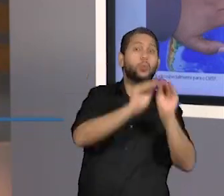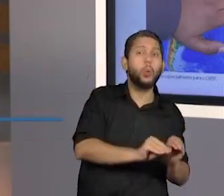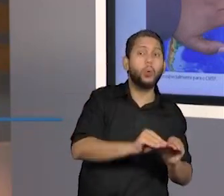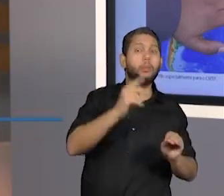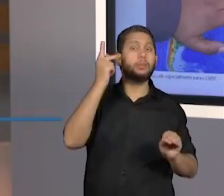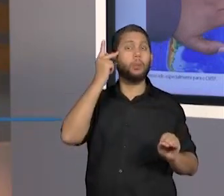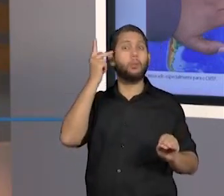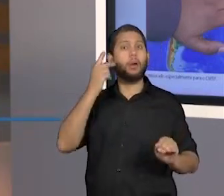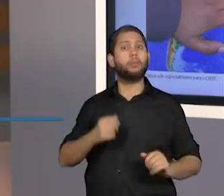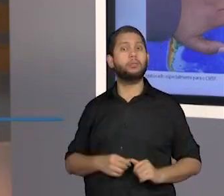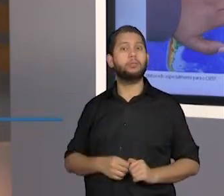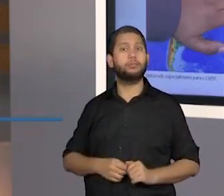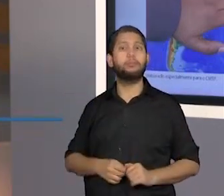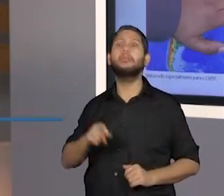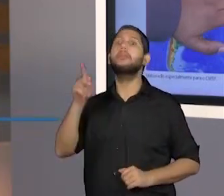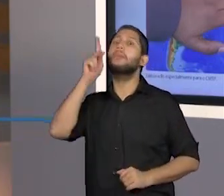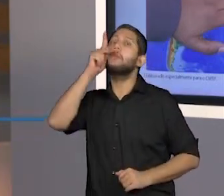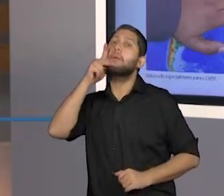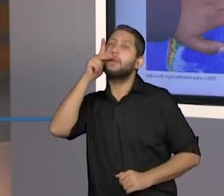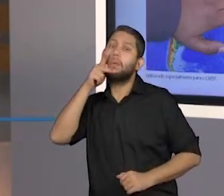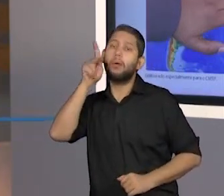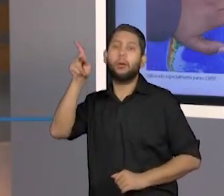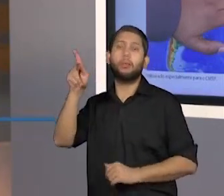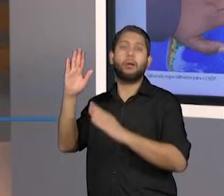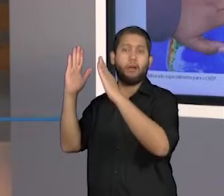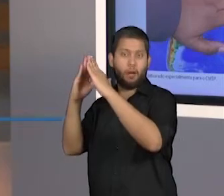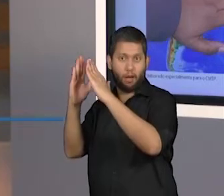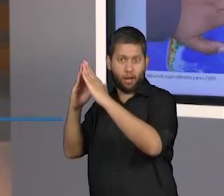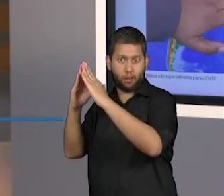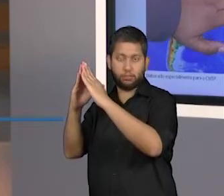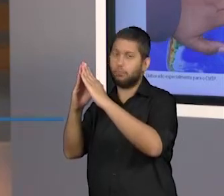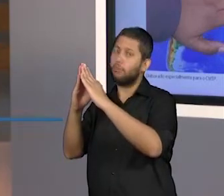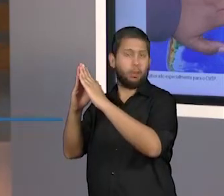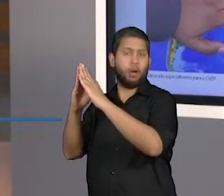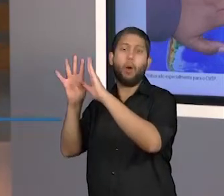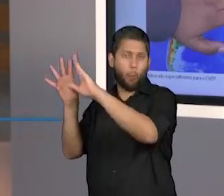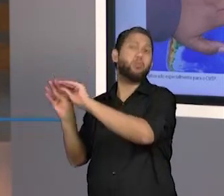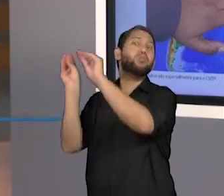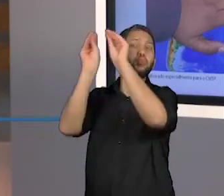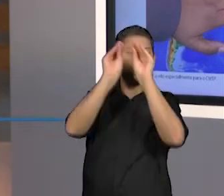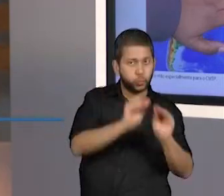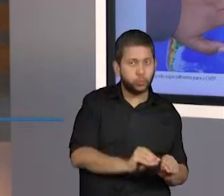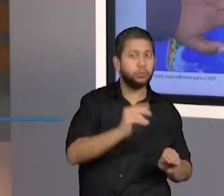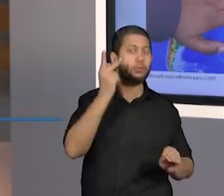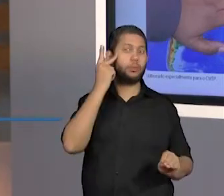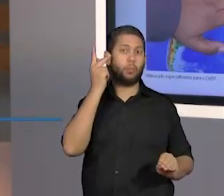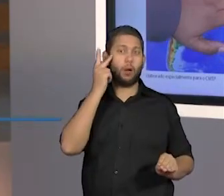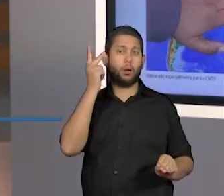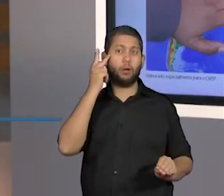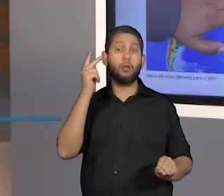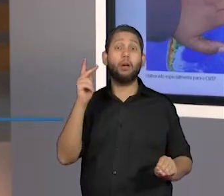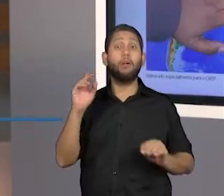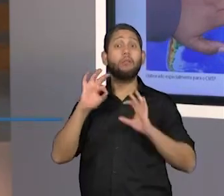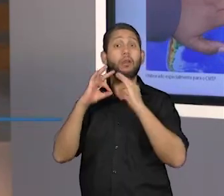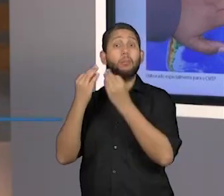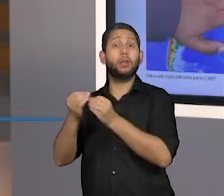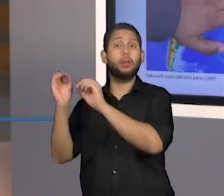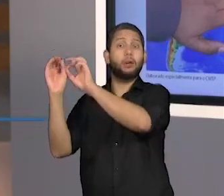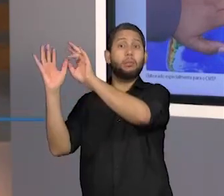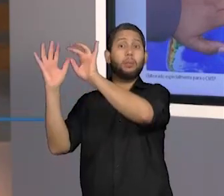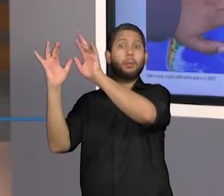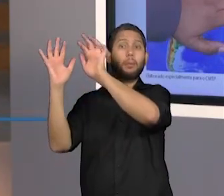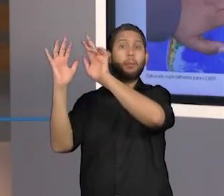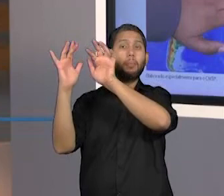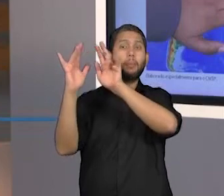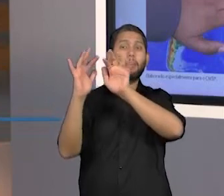nesse lugar. Saiu da Paraíba e veio para São Paulo. Então, esse sim é um movimento migratório. Por quê? A